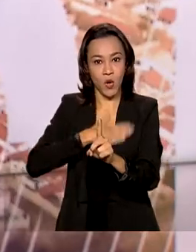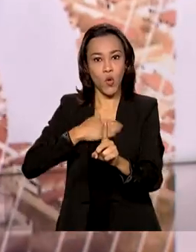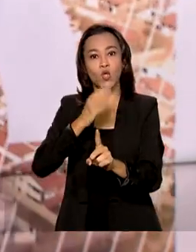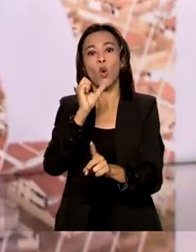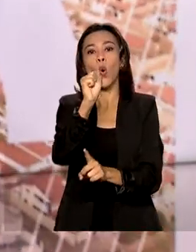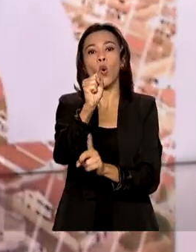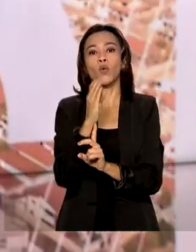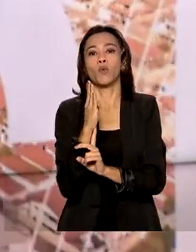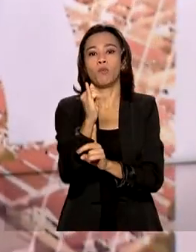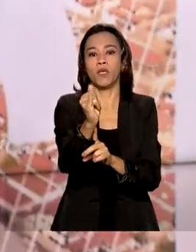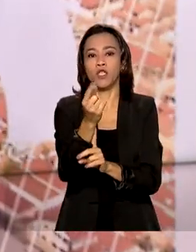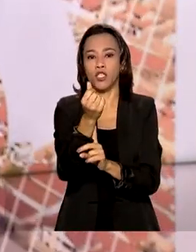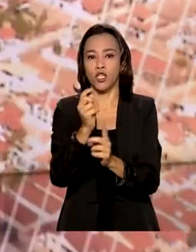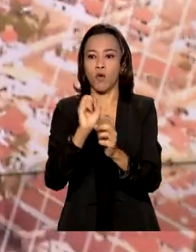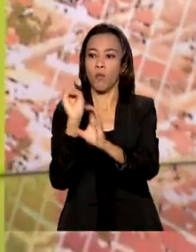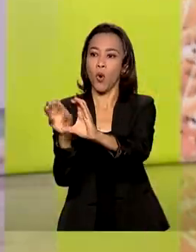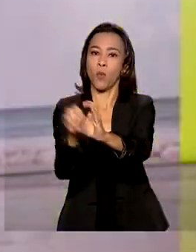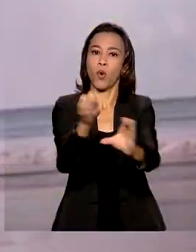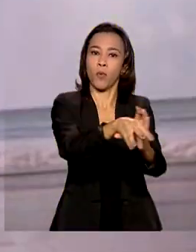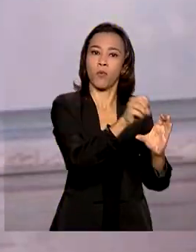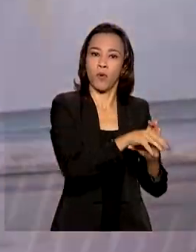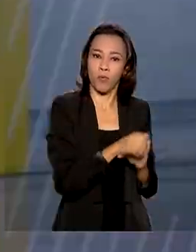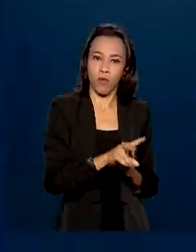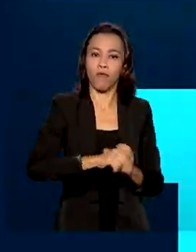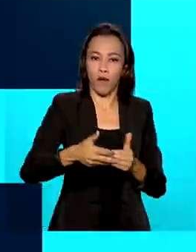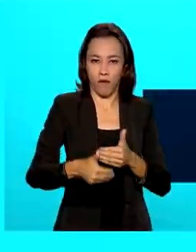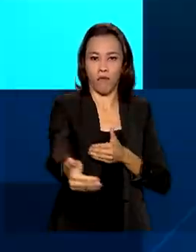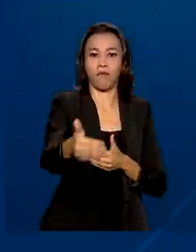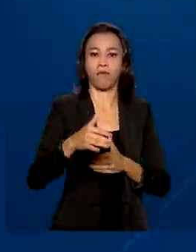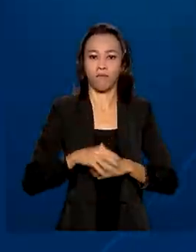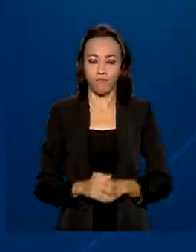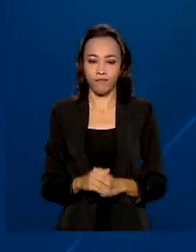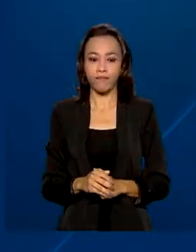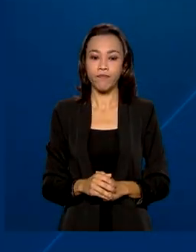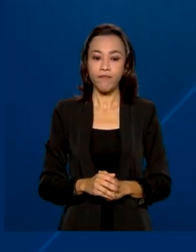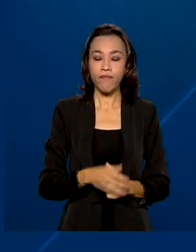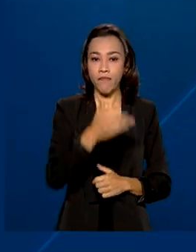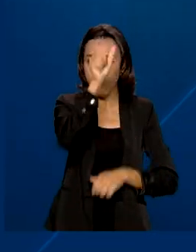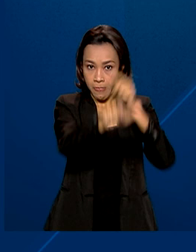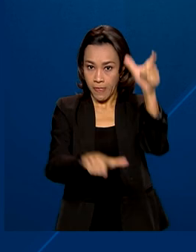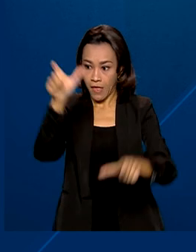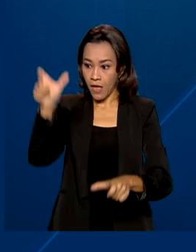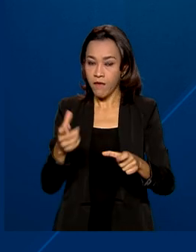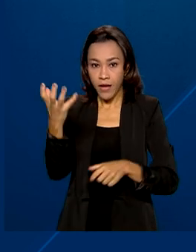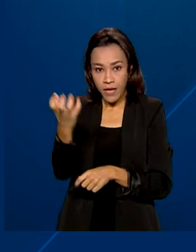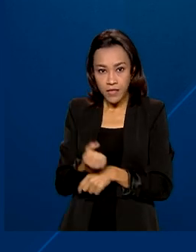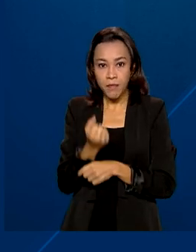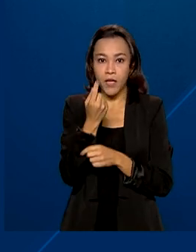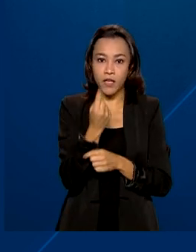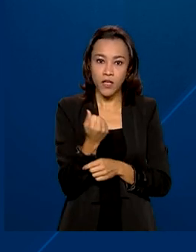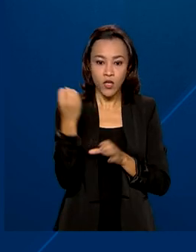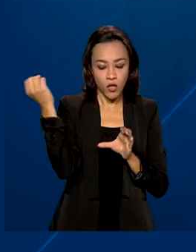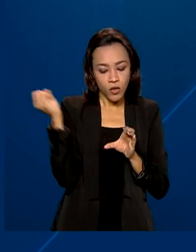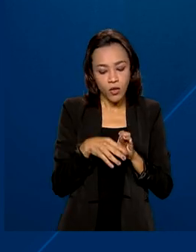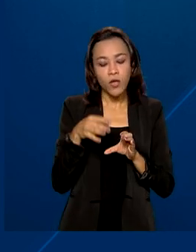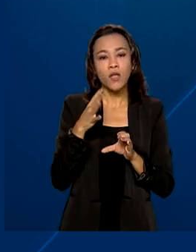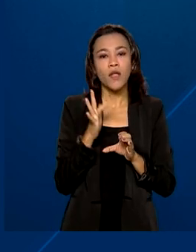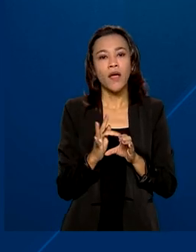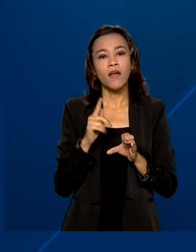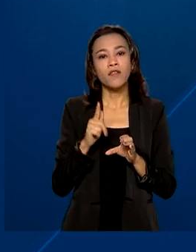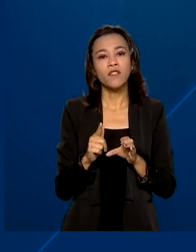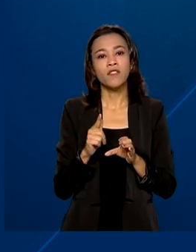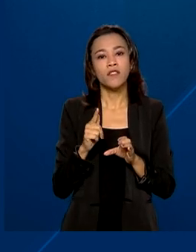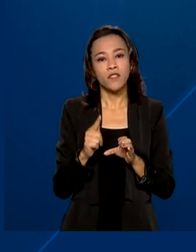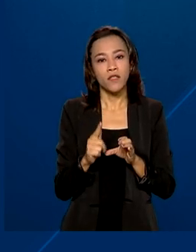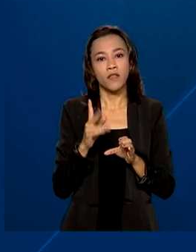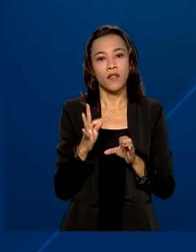de 8 bilhões de reais nas contas vinculadas e os trabalhadores vão receber na conta do FGTS Noventa